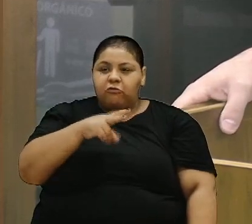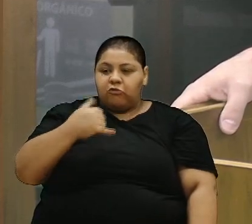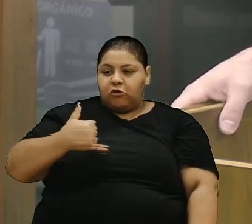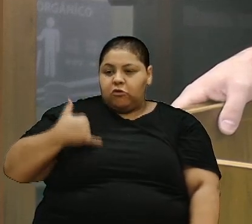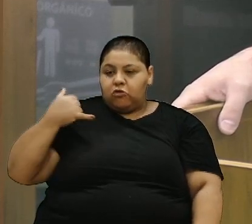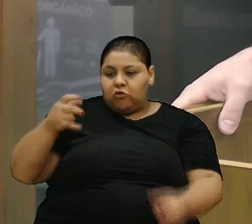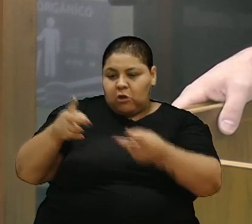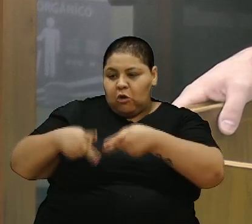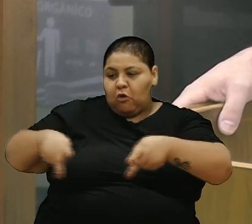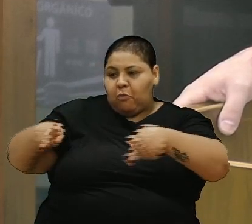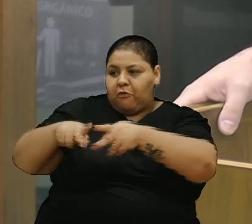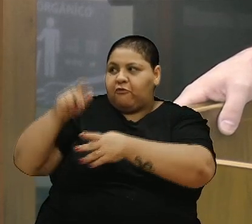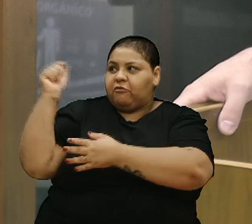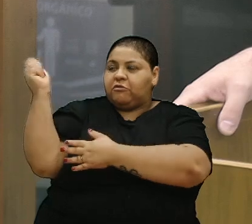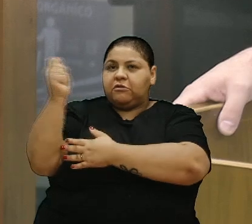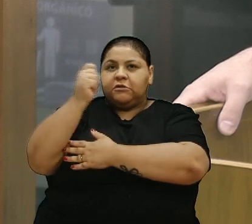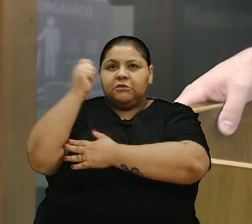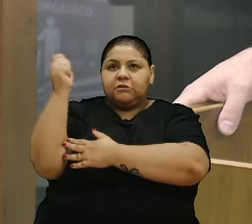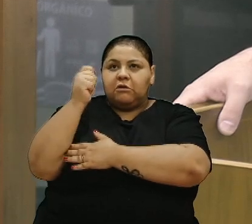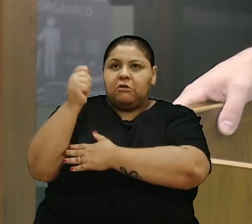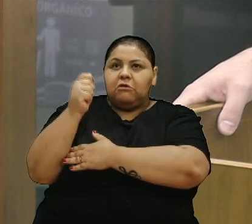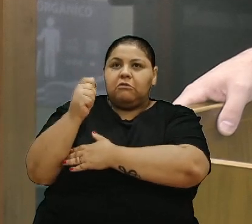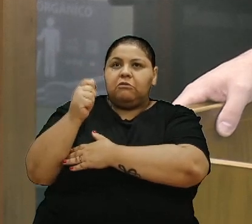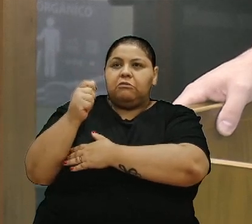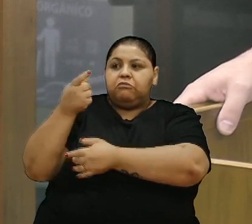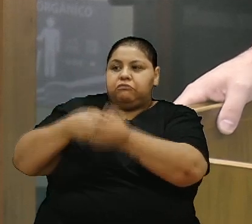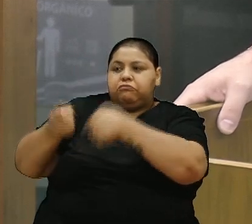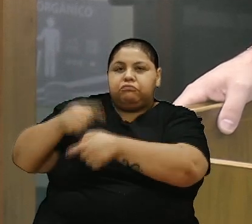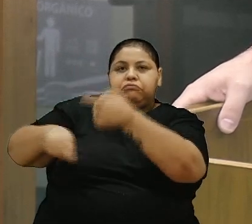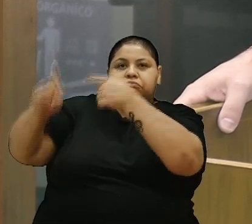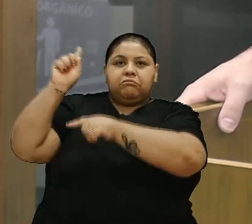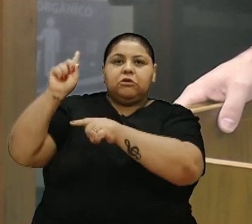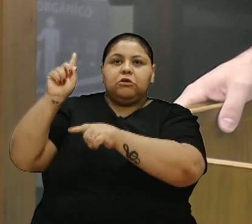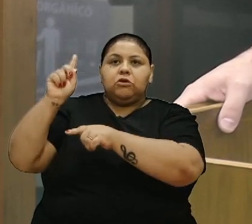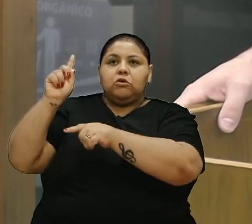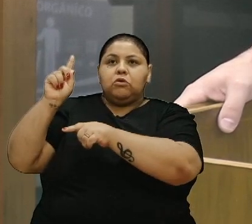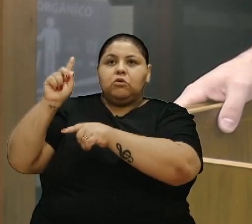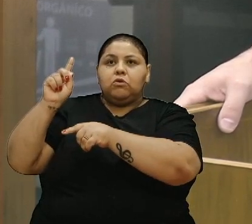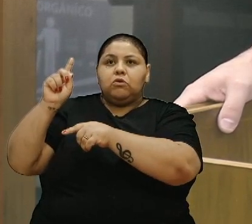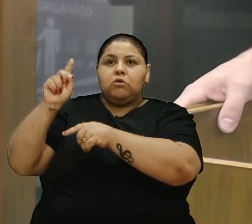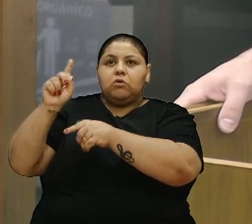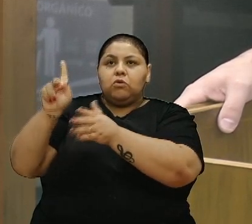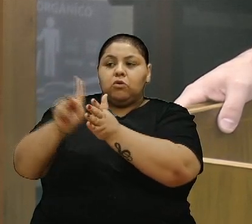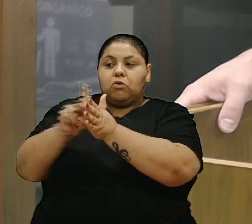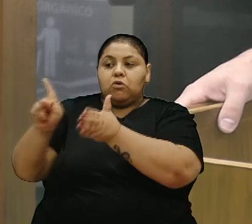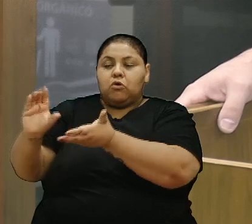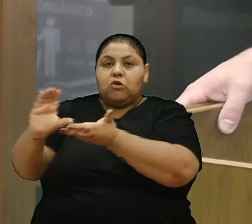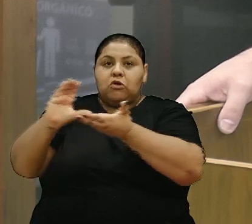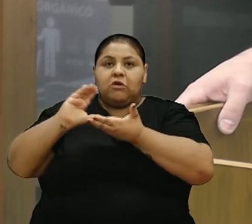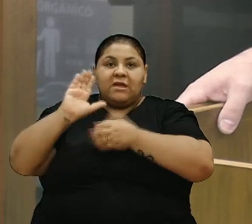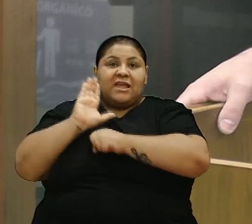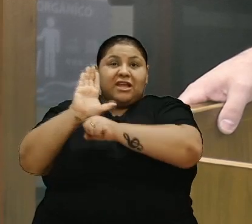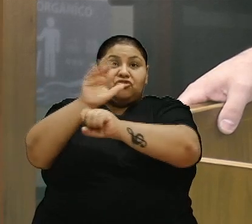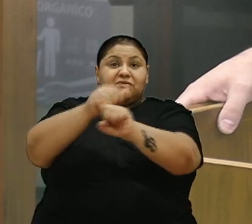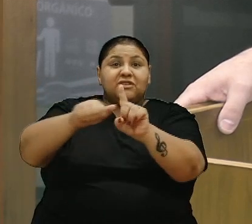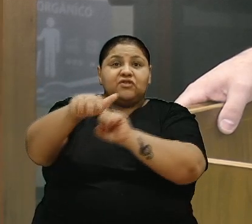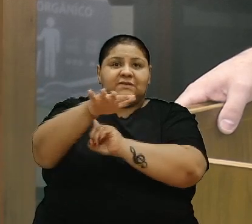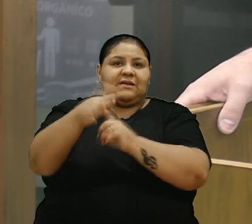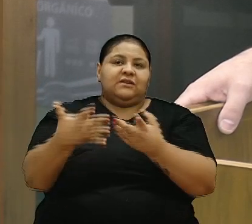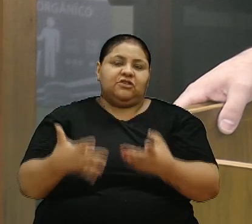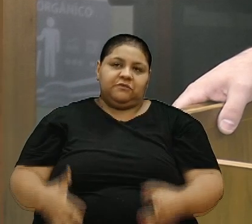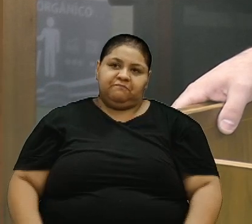povo gaúcho vem se reerguendo com seus próprios recursos e ajuda da sociedade.